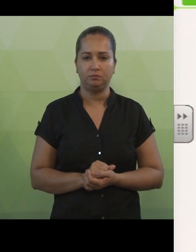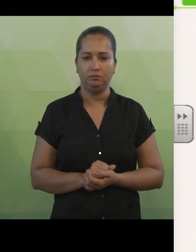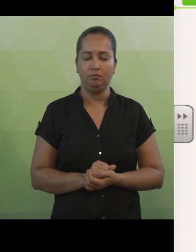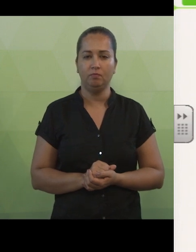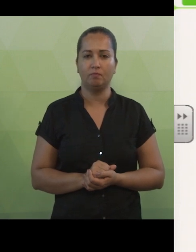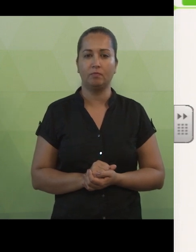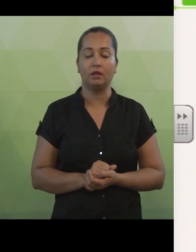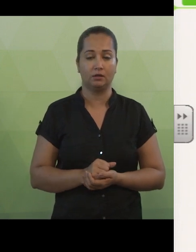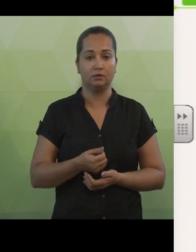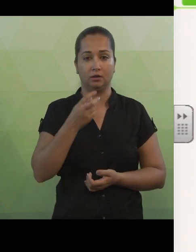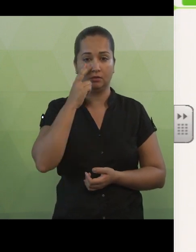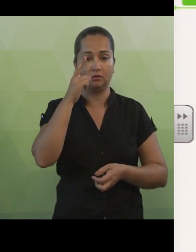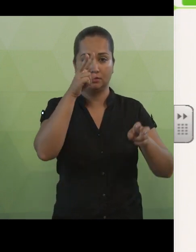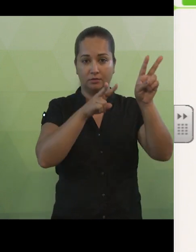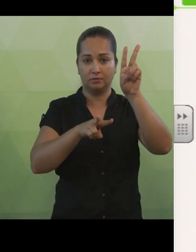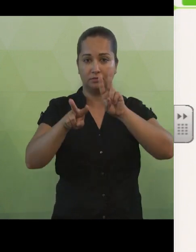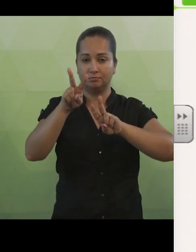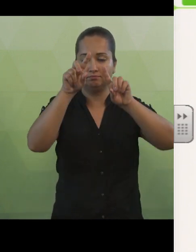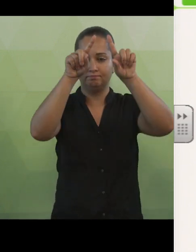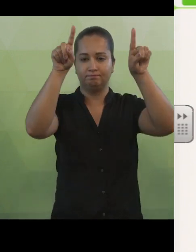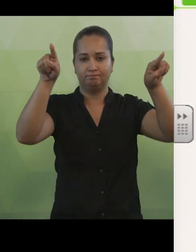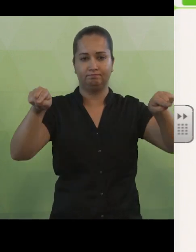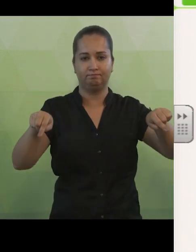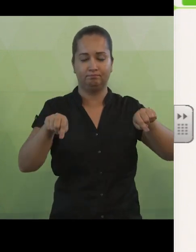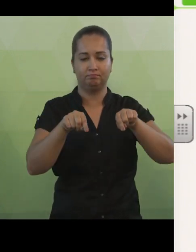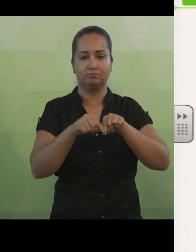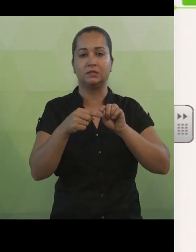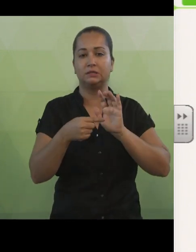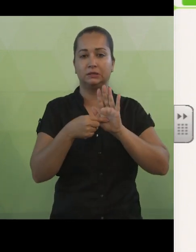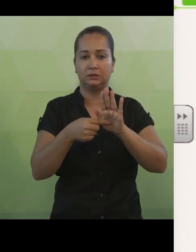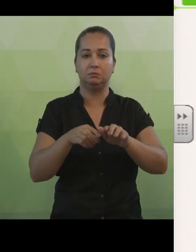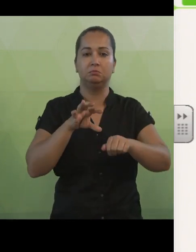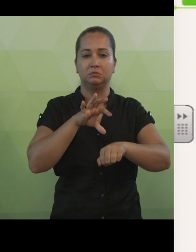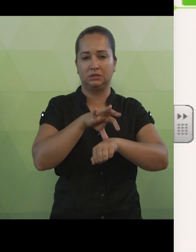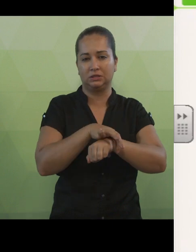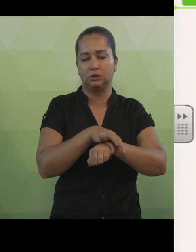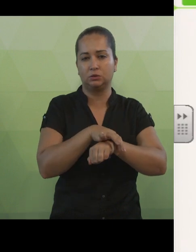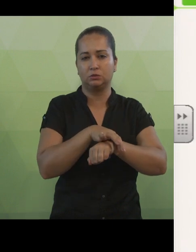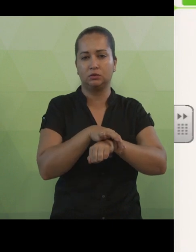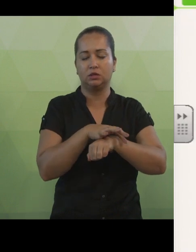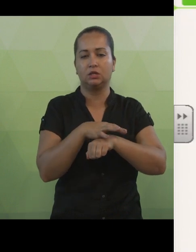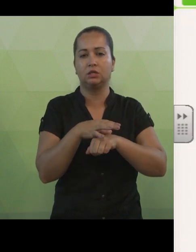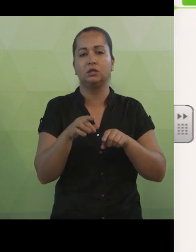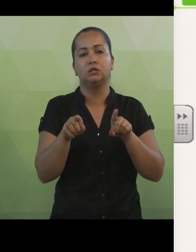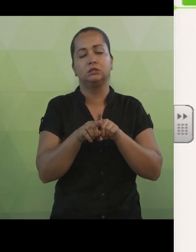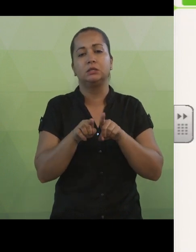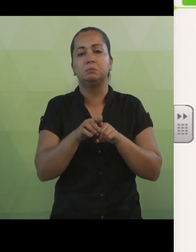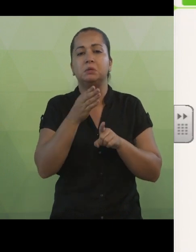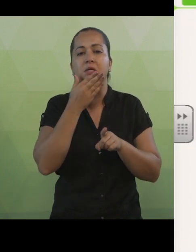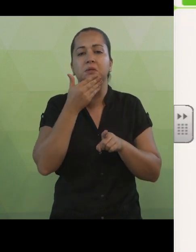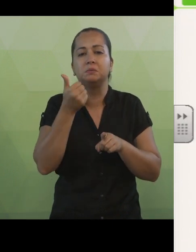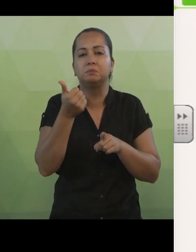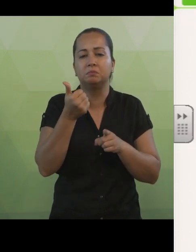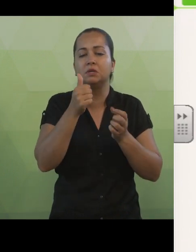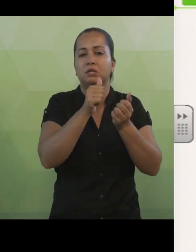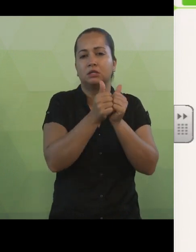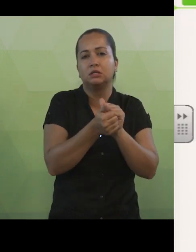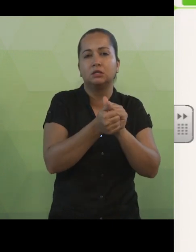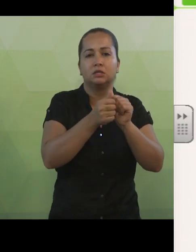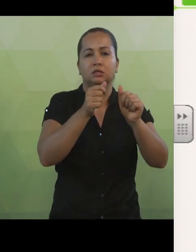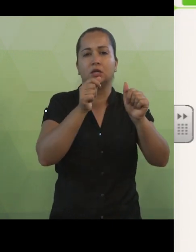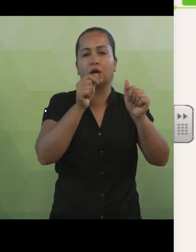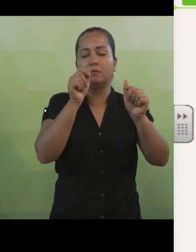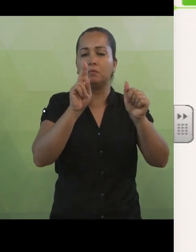O uso de uma visão possibilita um nível adicional de segurança e uma melhor adequação às possibilidades de acesso conforme a área de